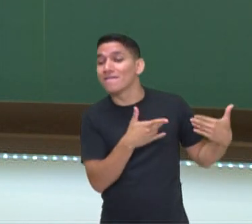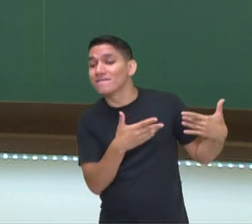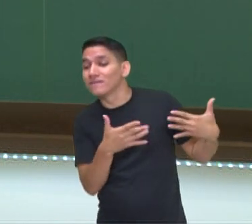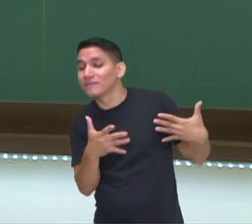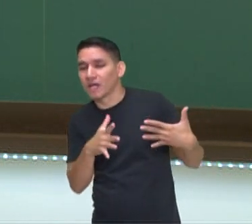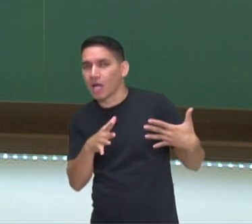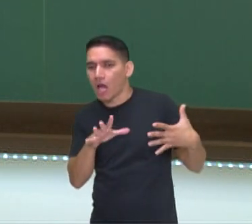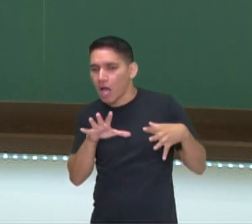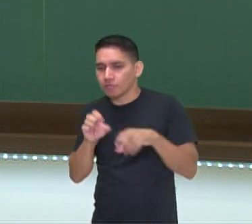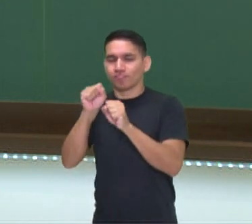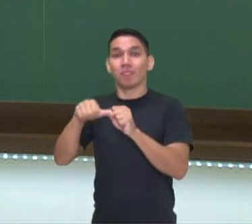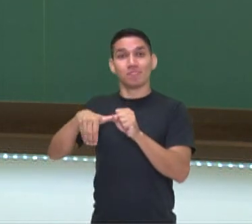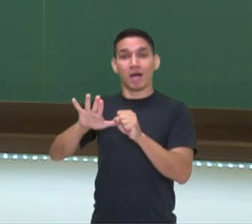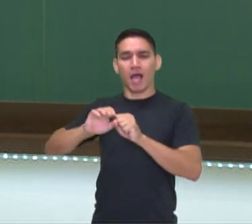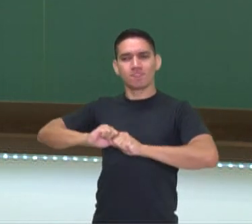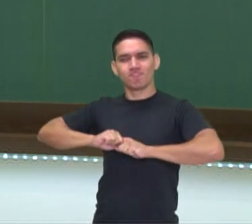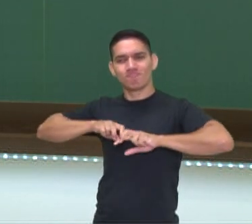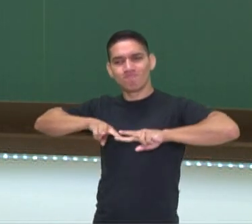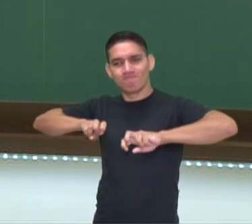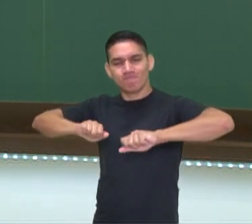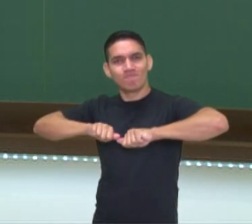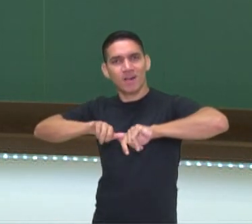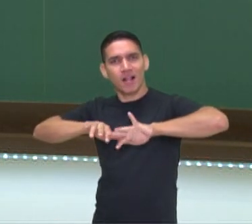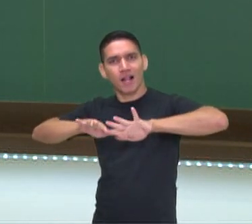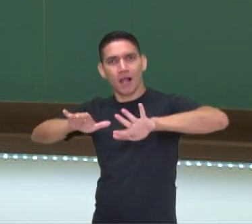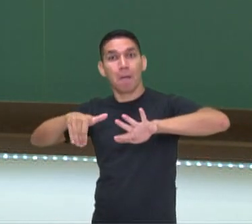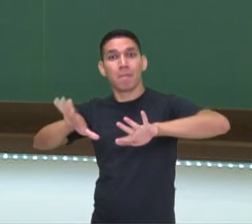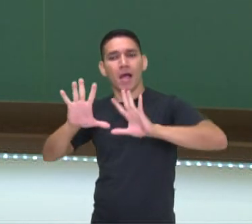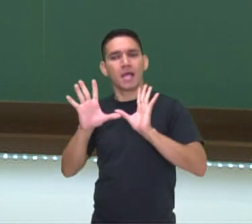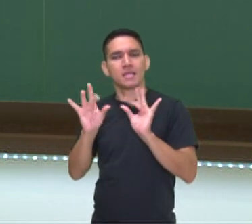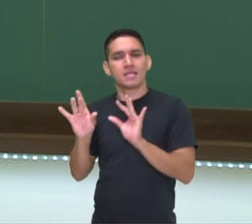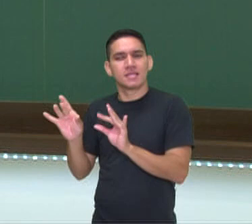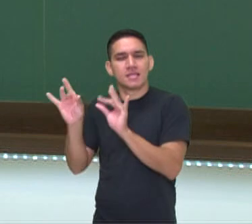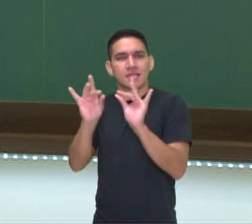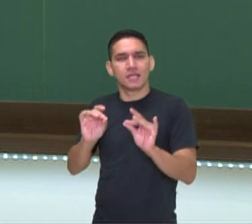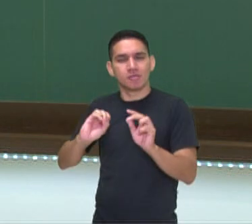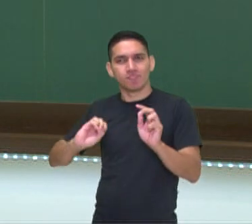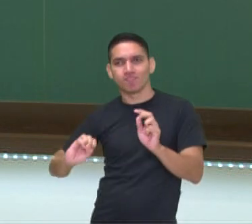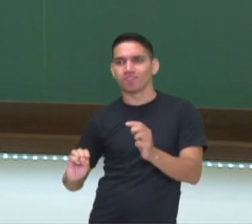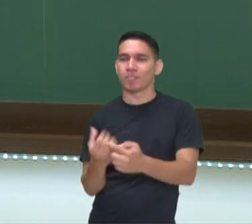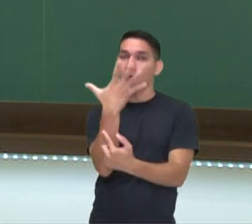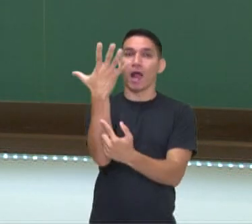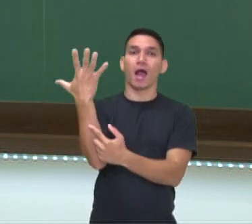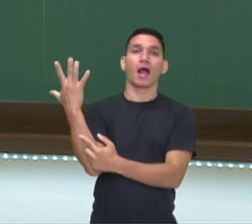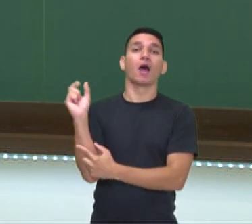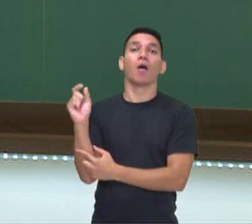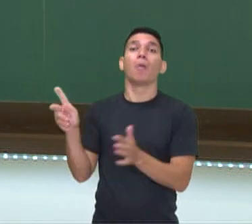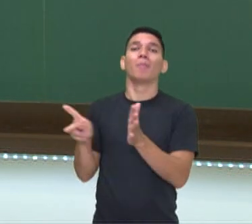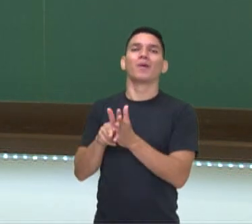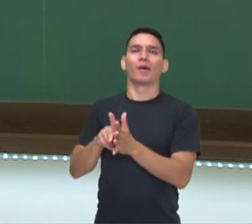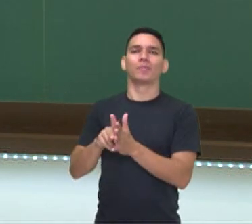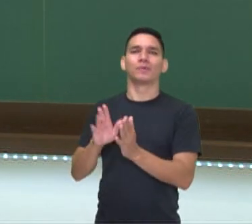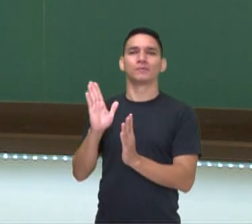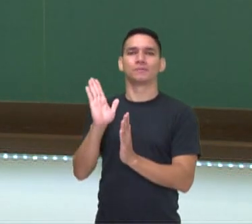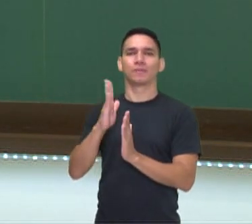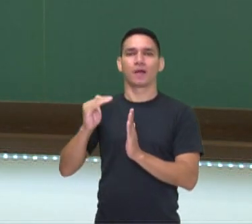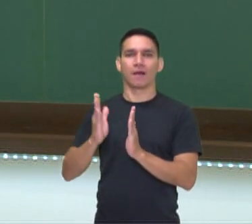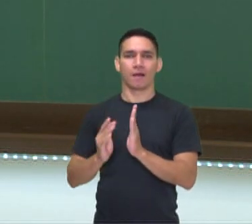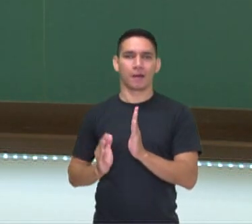se fixar ainda mais e vai mostrar o seu ápice no Barroco,